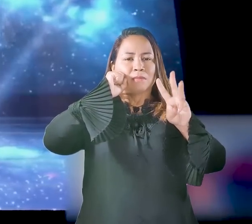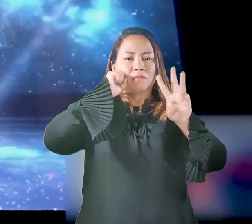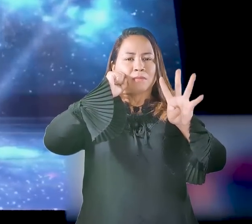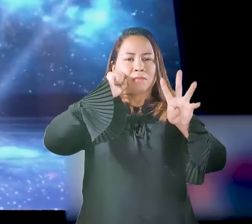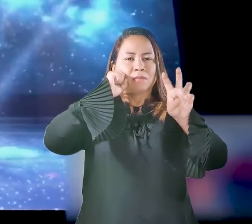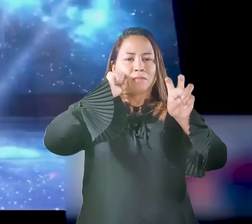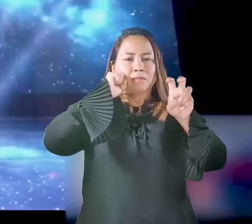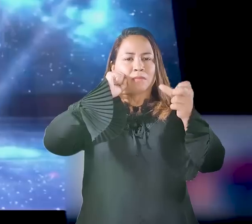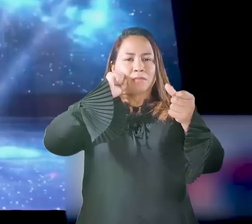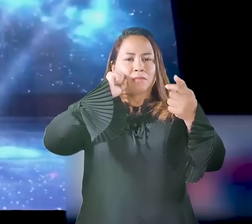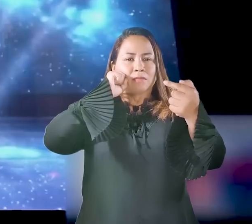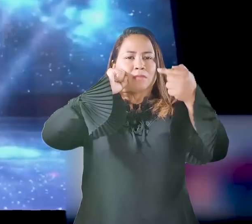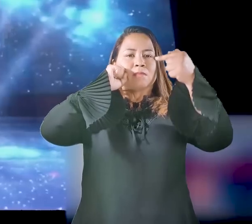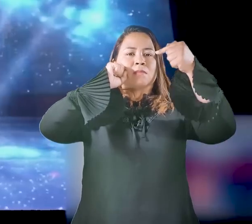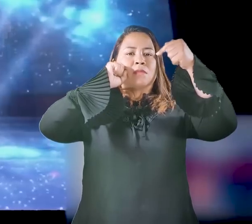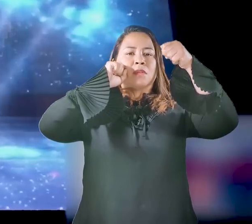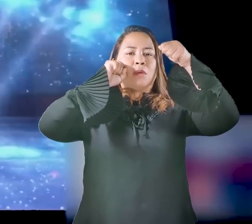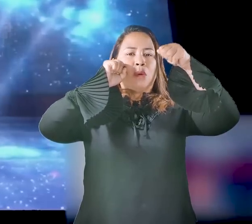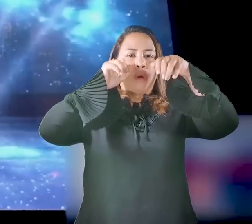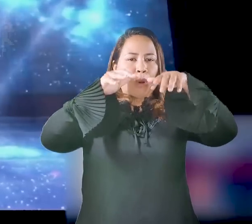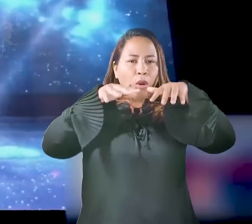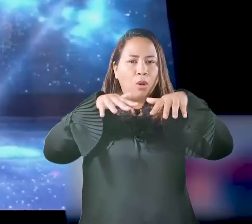Solta.